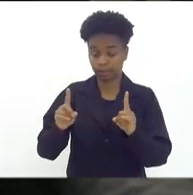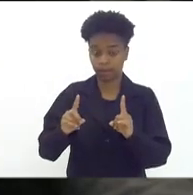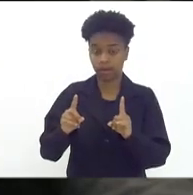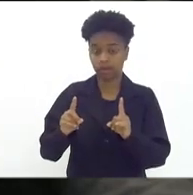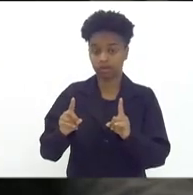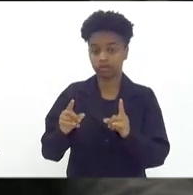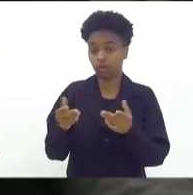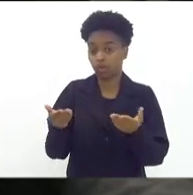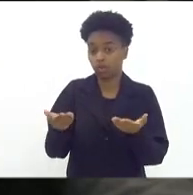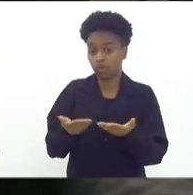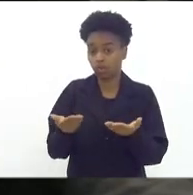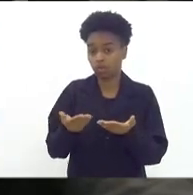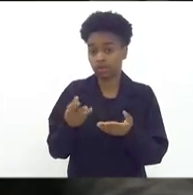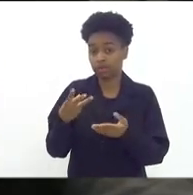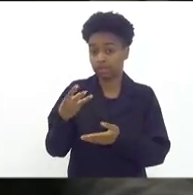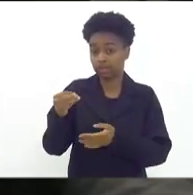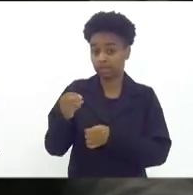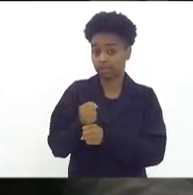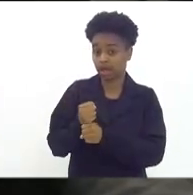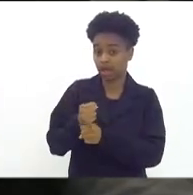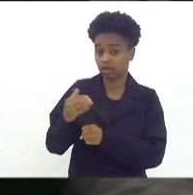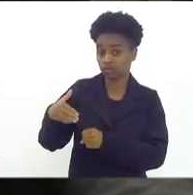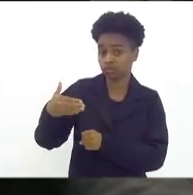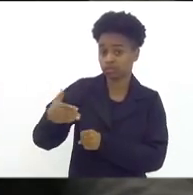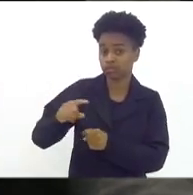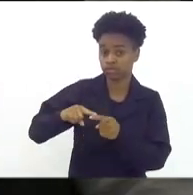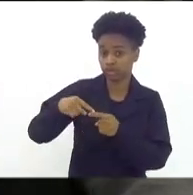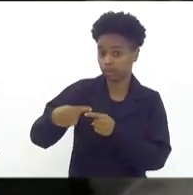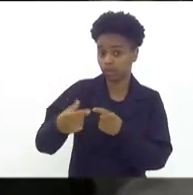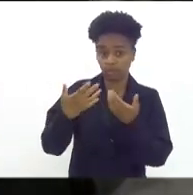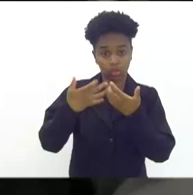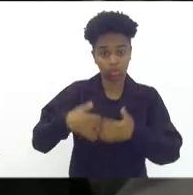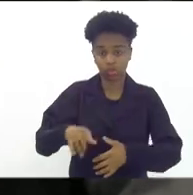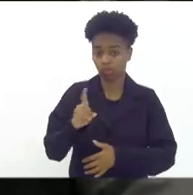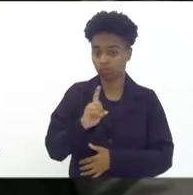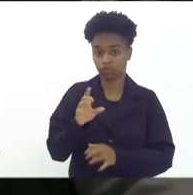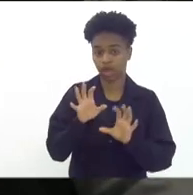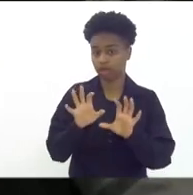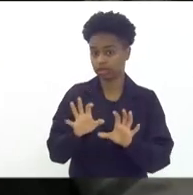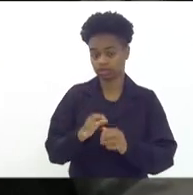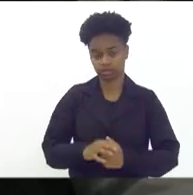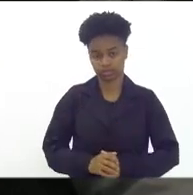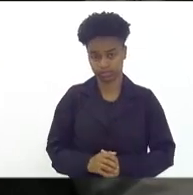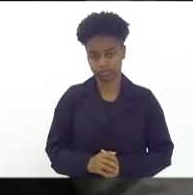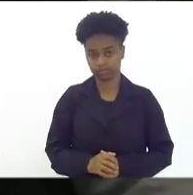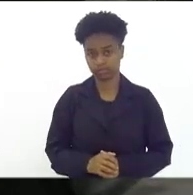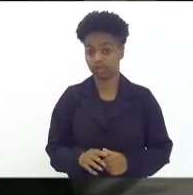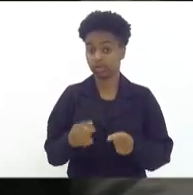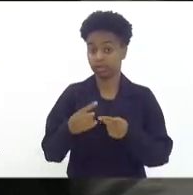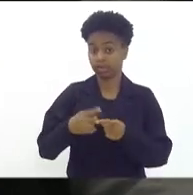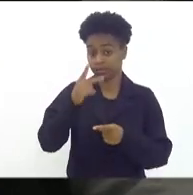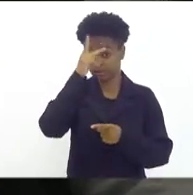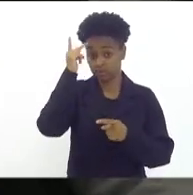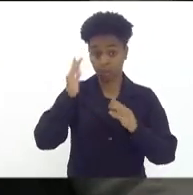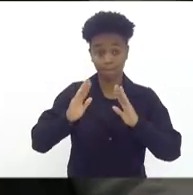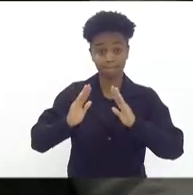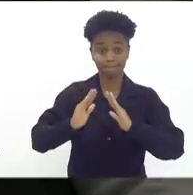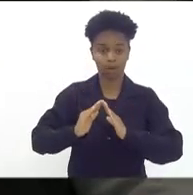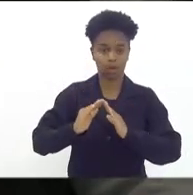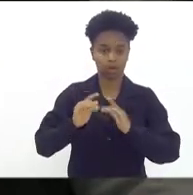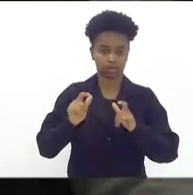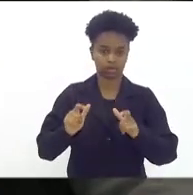que hoje depois de 30 anos 40 anos ela não funciona mais dessa forma as pessoas são moradoras